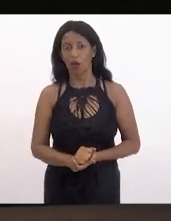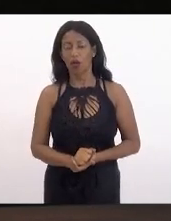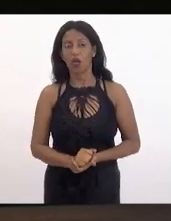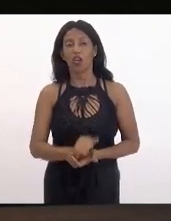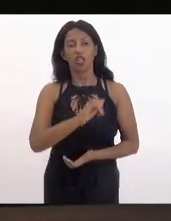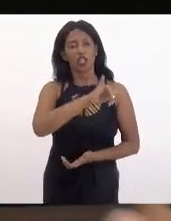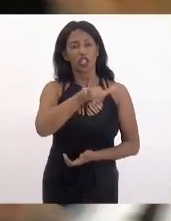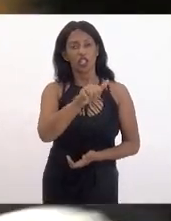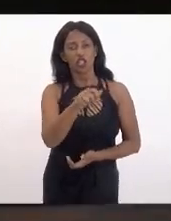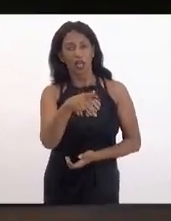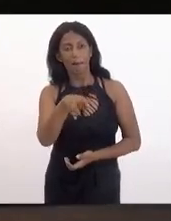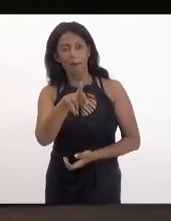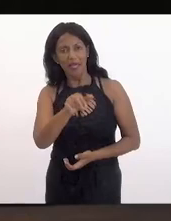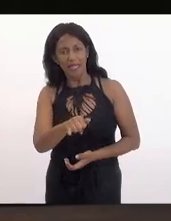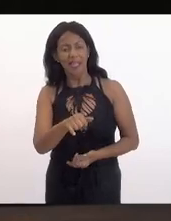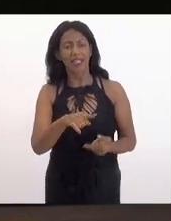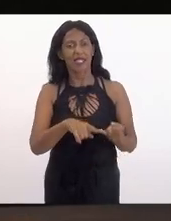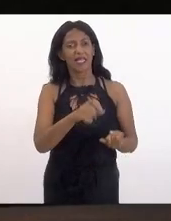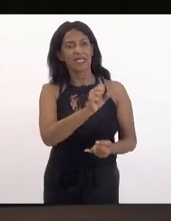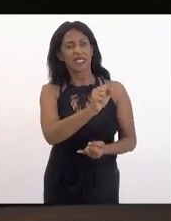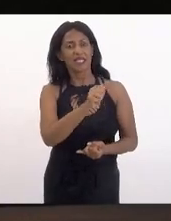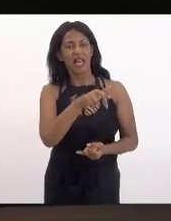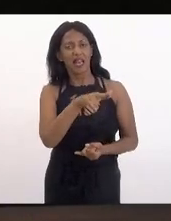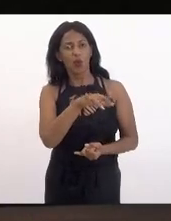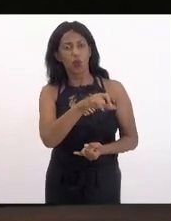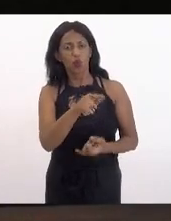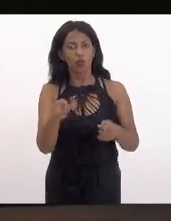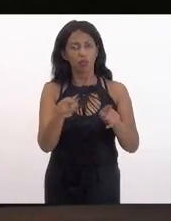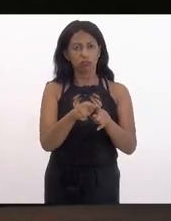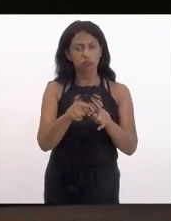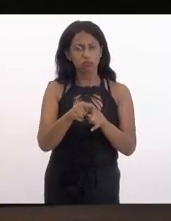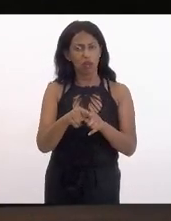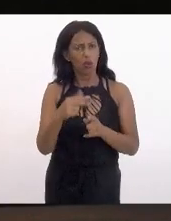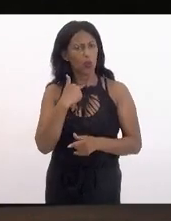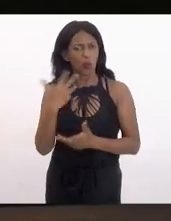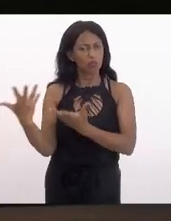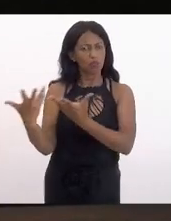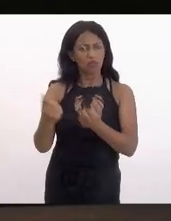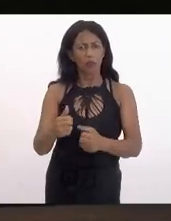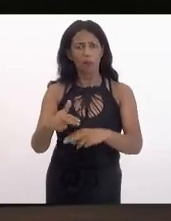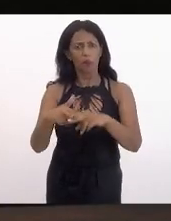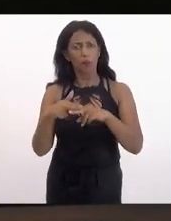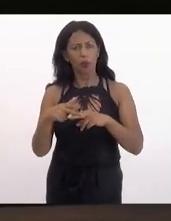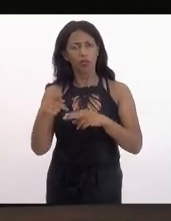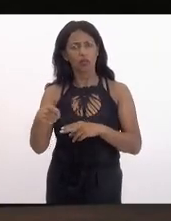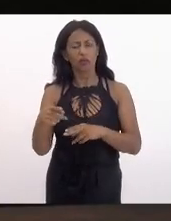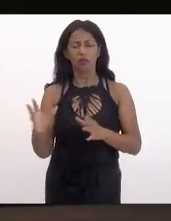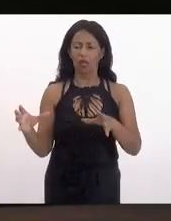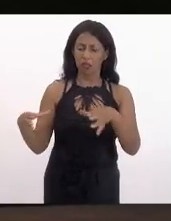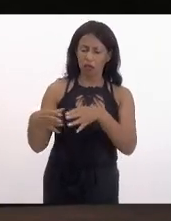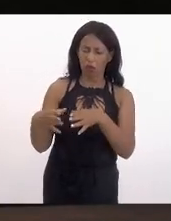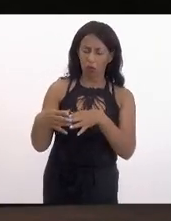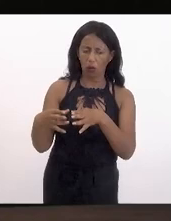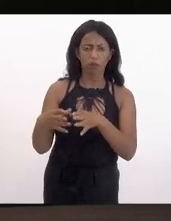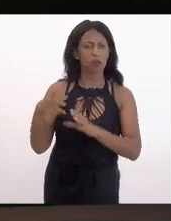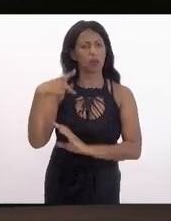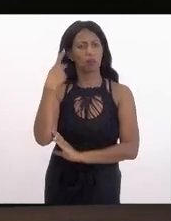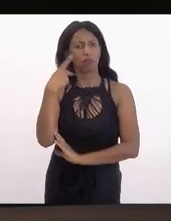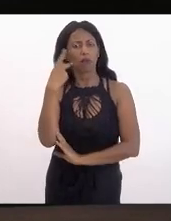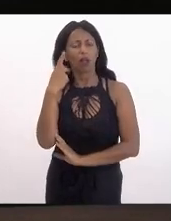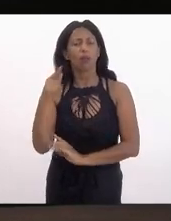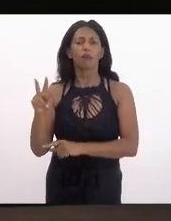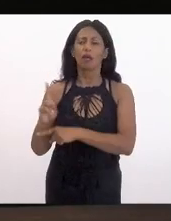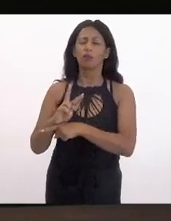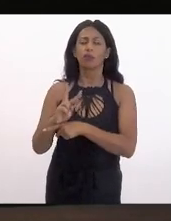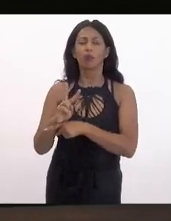Japeri e Saracuruna então nós o Aceita isso por isso que está sendo instalada essa comissão parlamentar de quese